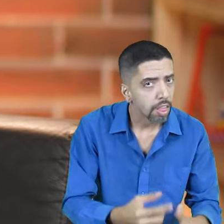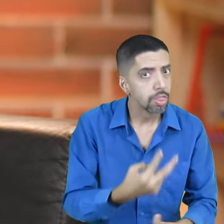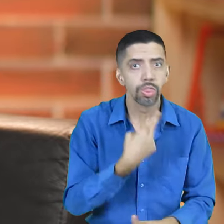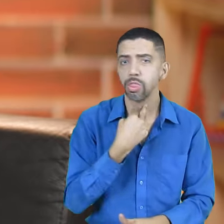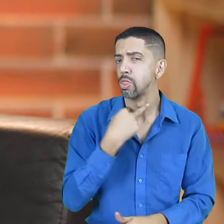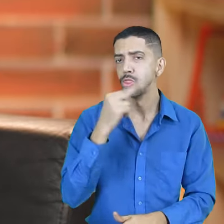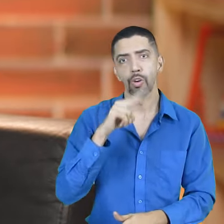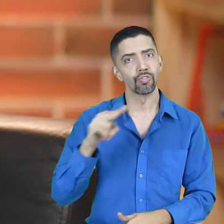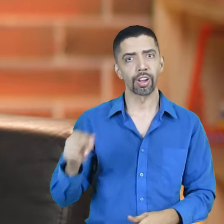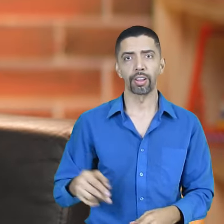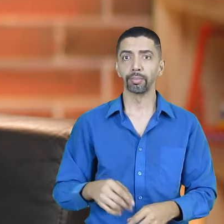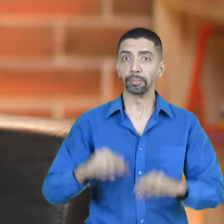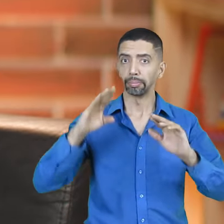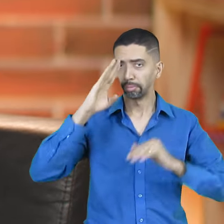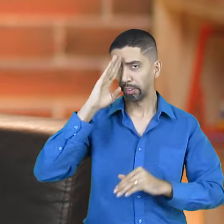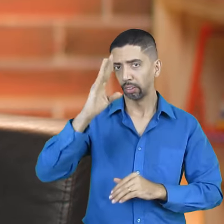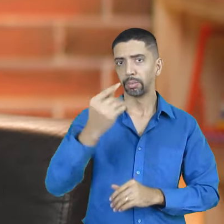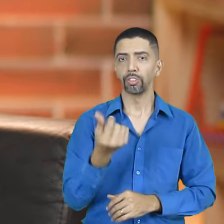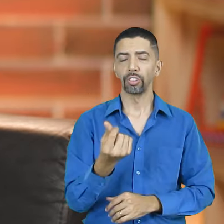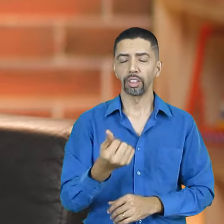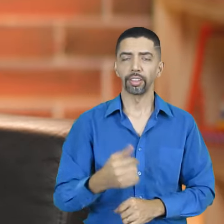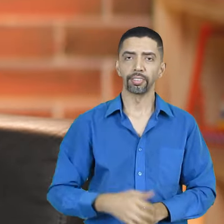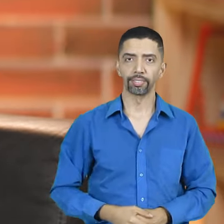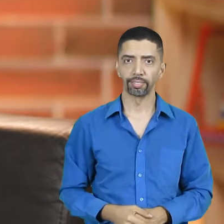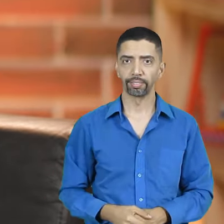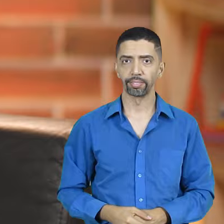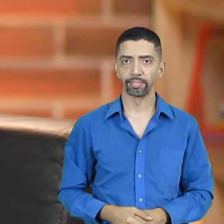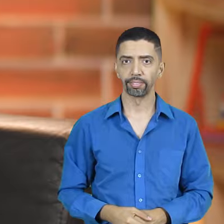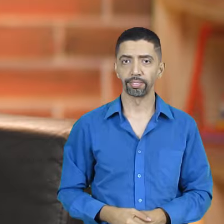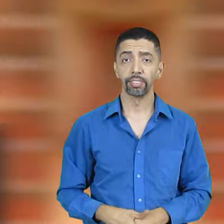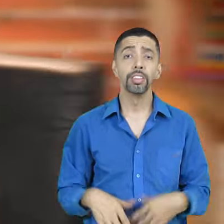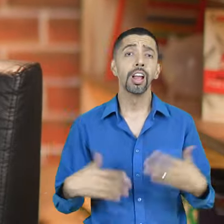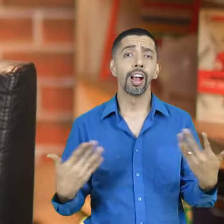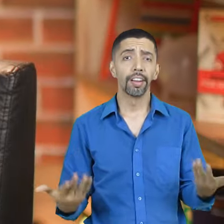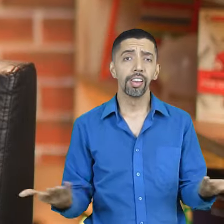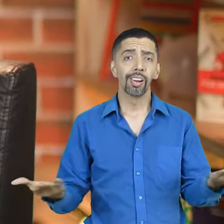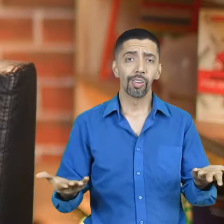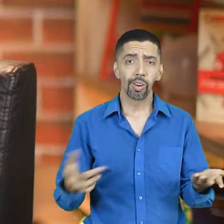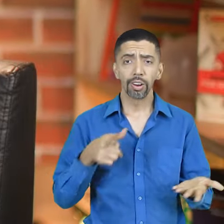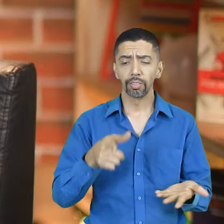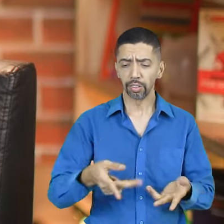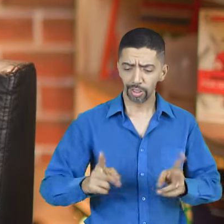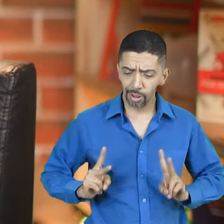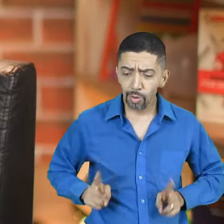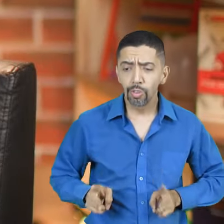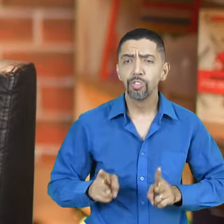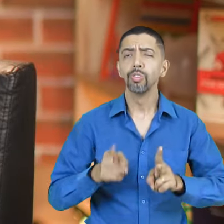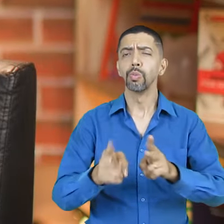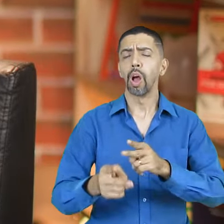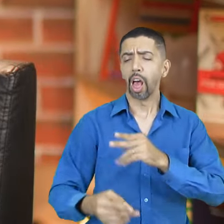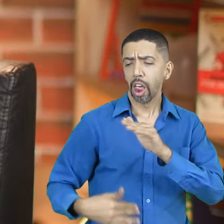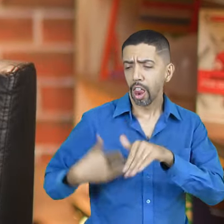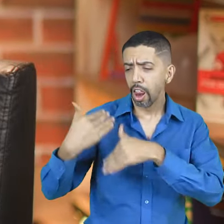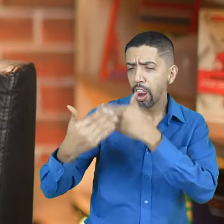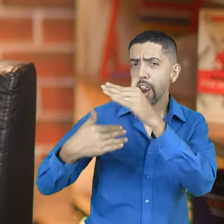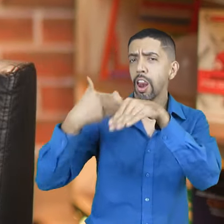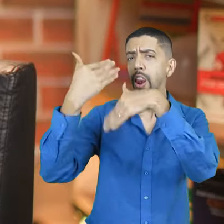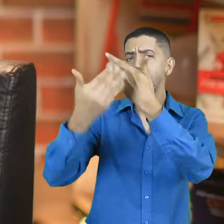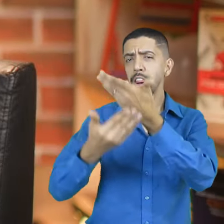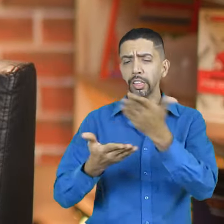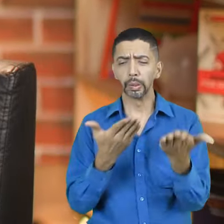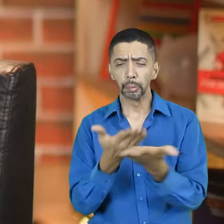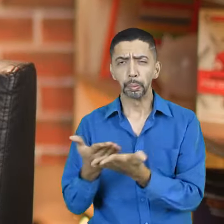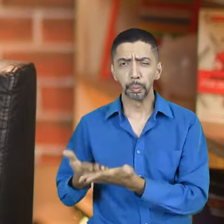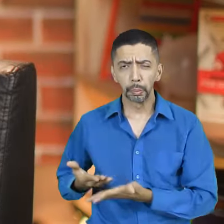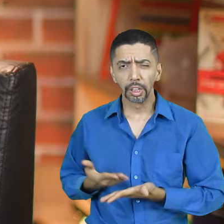único lugar, em especial quando se trata de dinheiro. Para que você possa continuar, né, a sua ascensão,